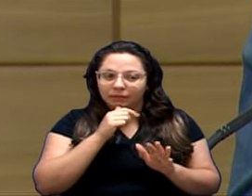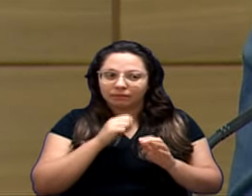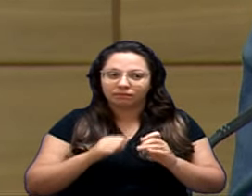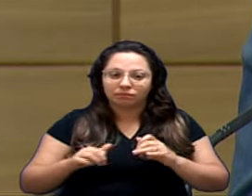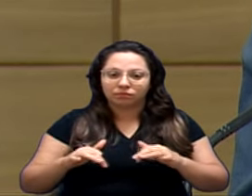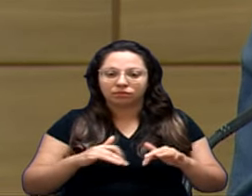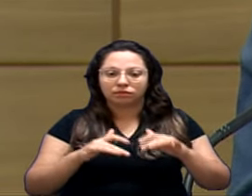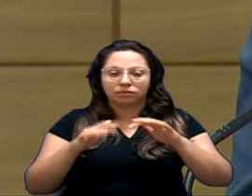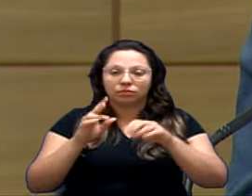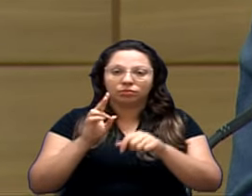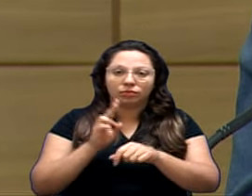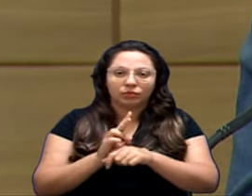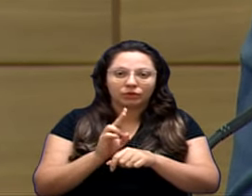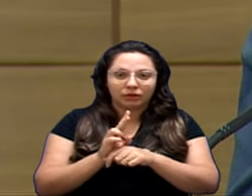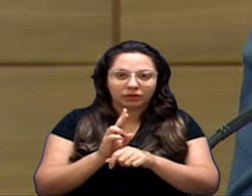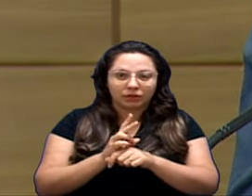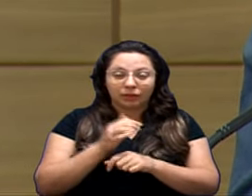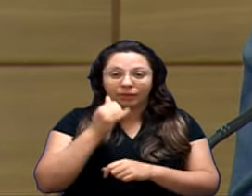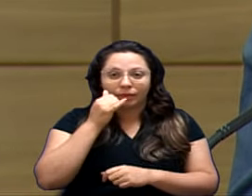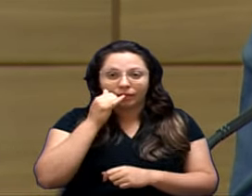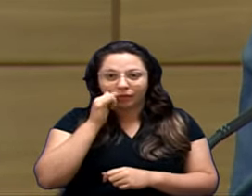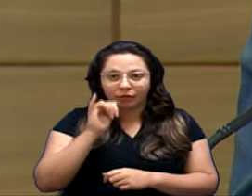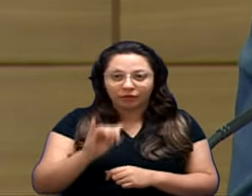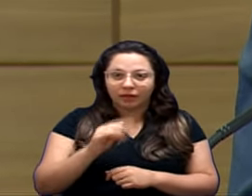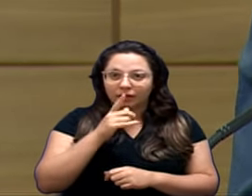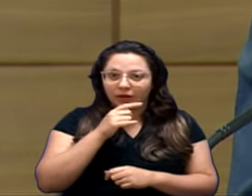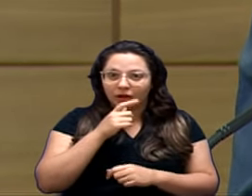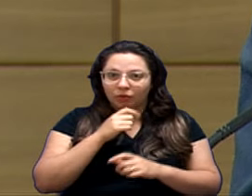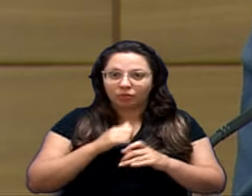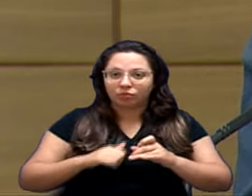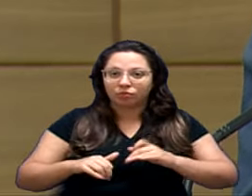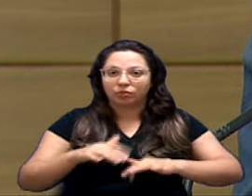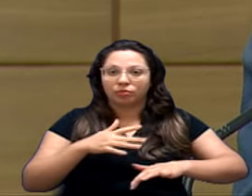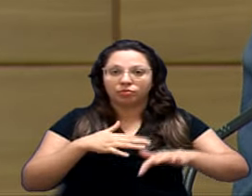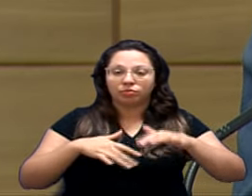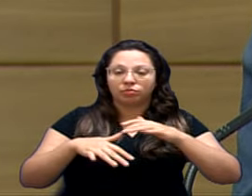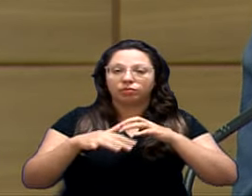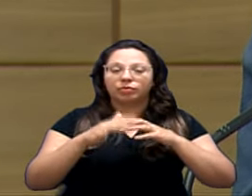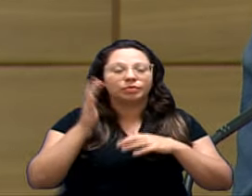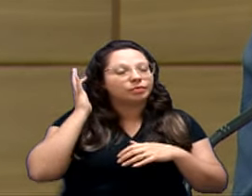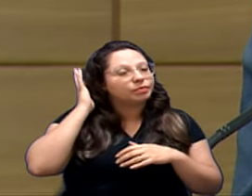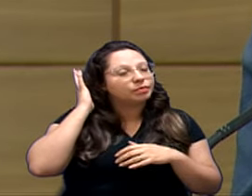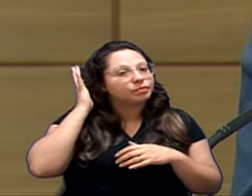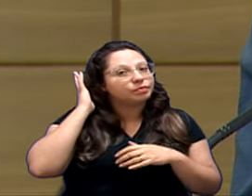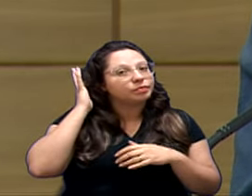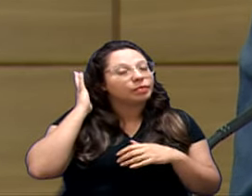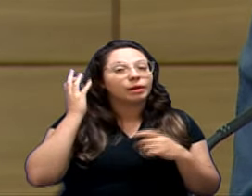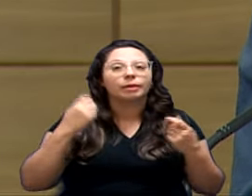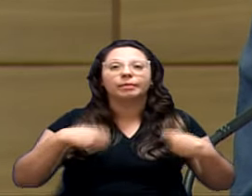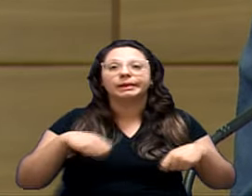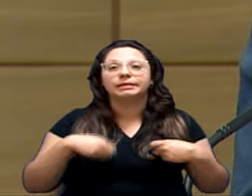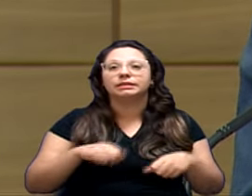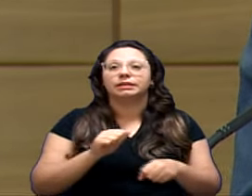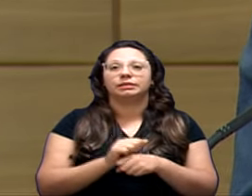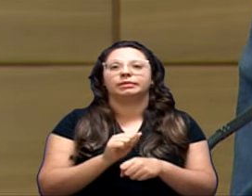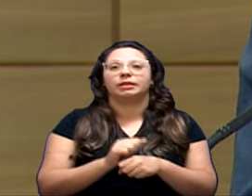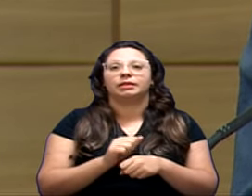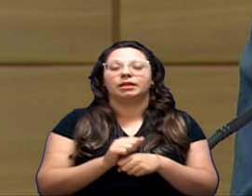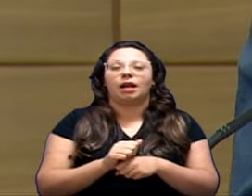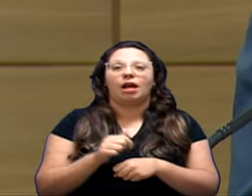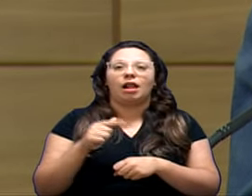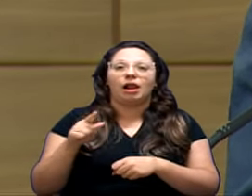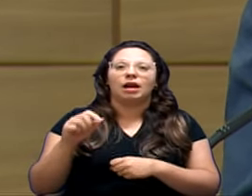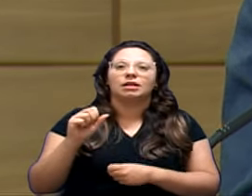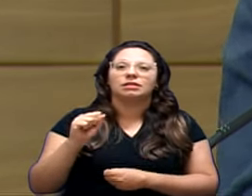são esses são ex não sei a gente tem que esperar a proposta detalhada do do